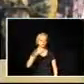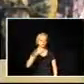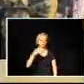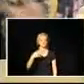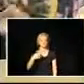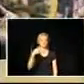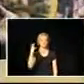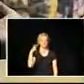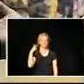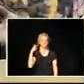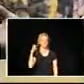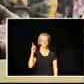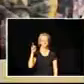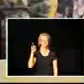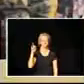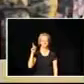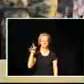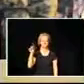Digão.